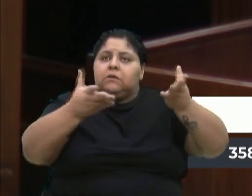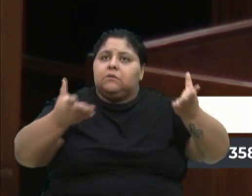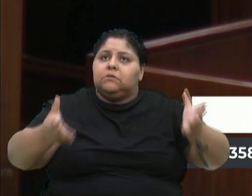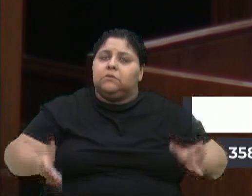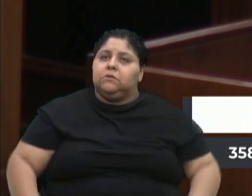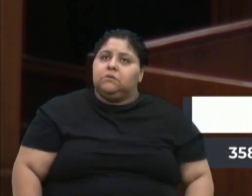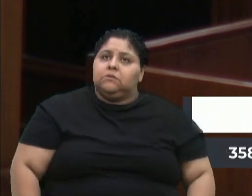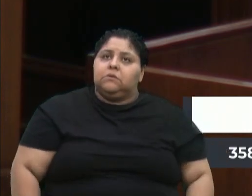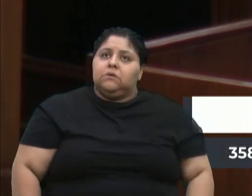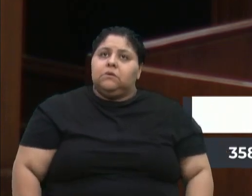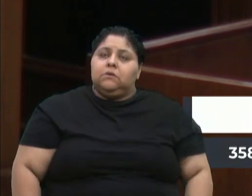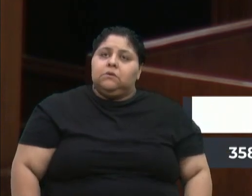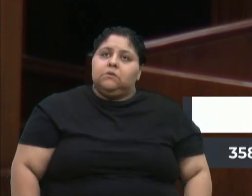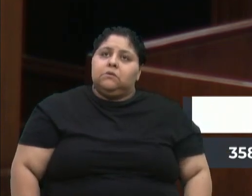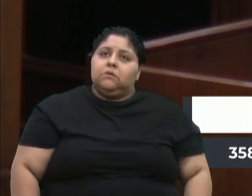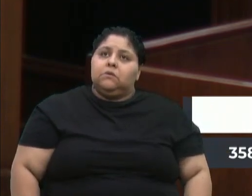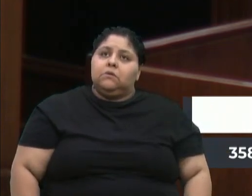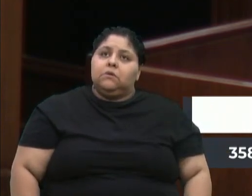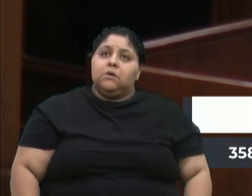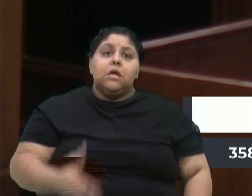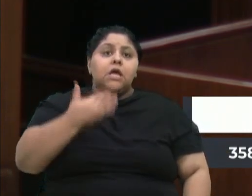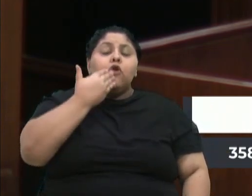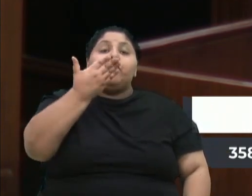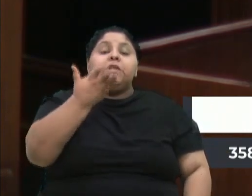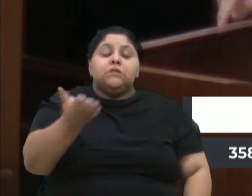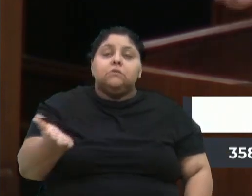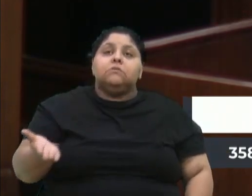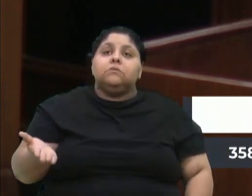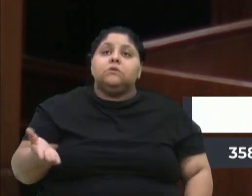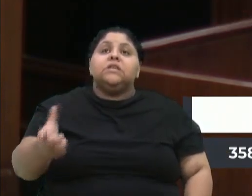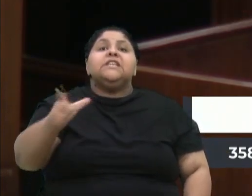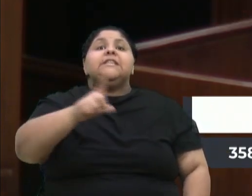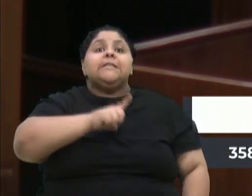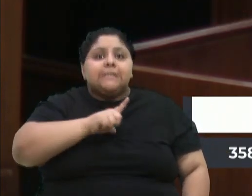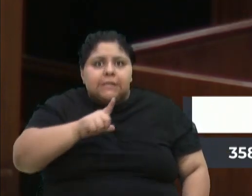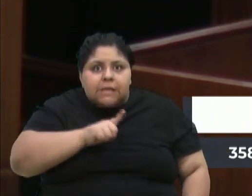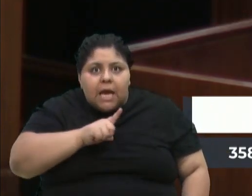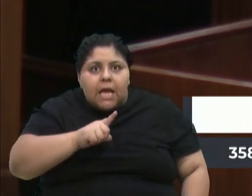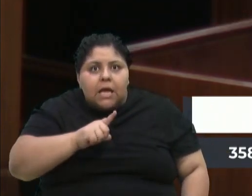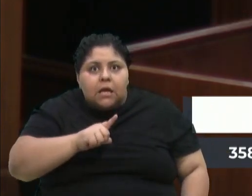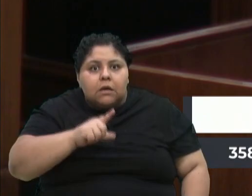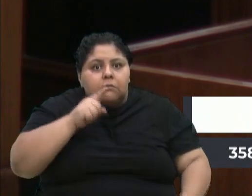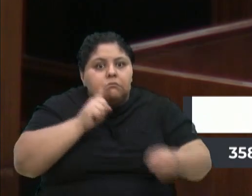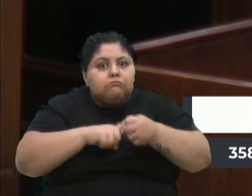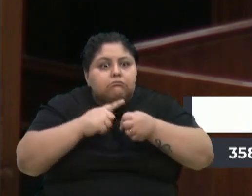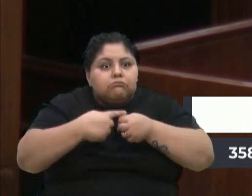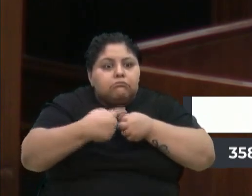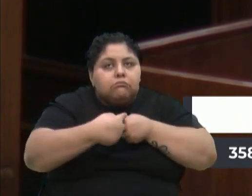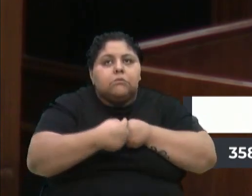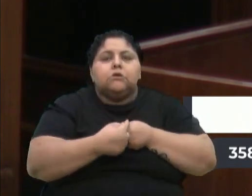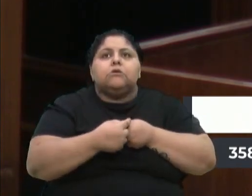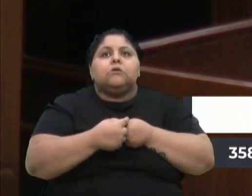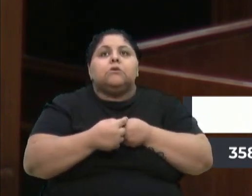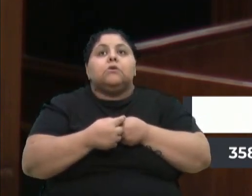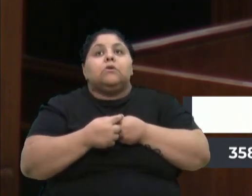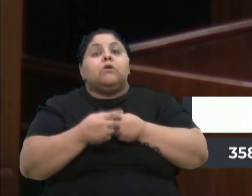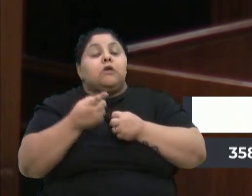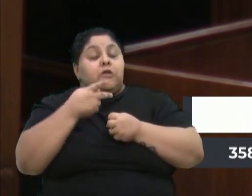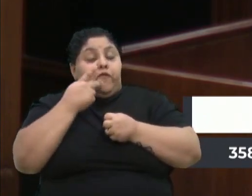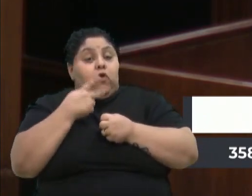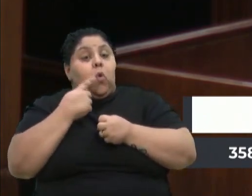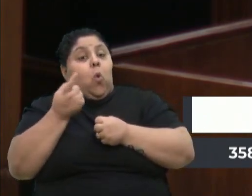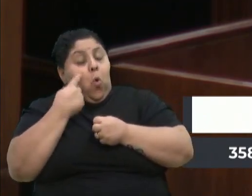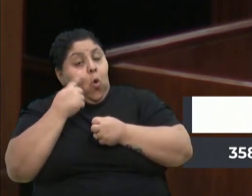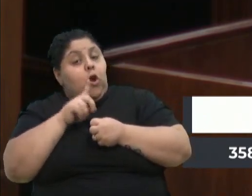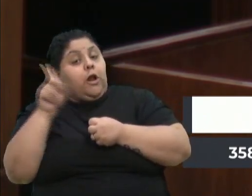Vale Real. E eu pedi para ele. E tem no Vale Real. Tem. Ele disse, olha, lá no Vale Real tem